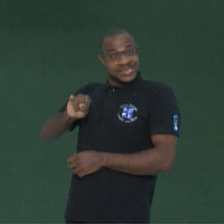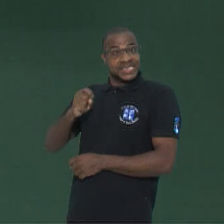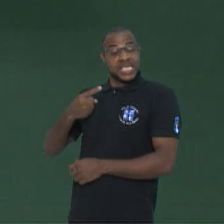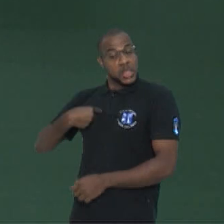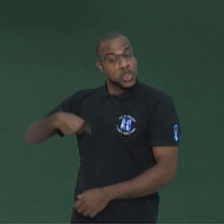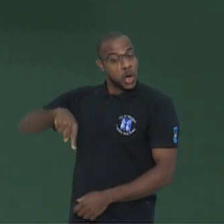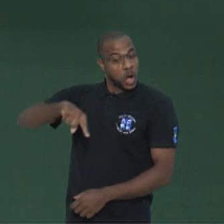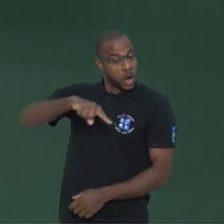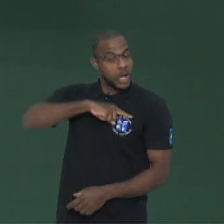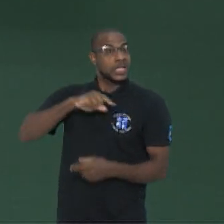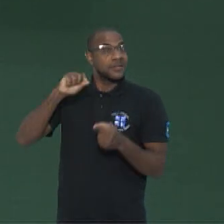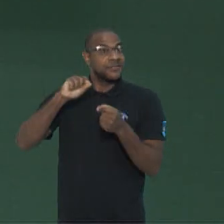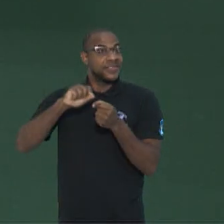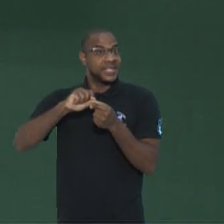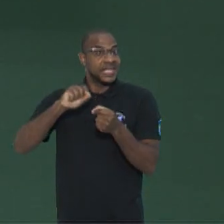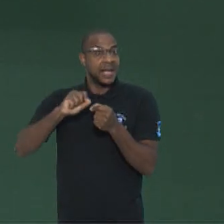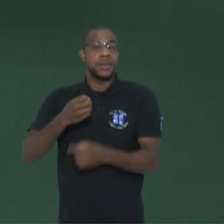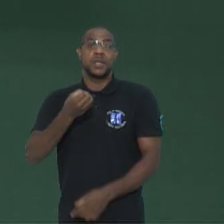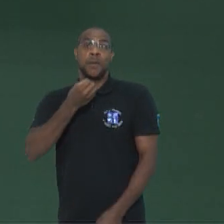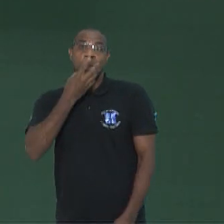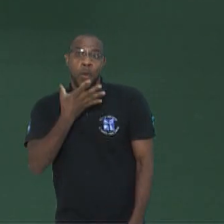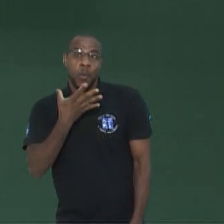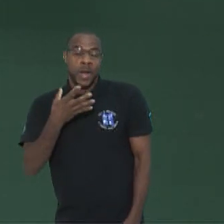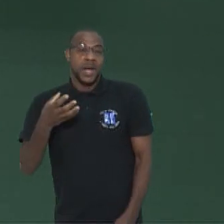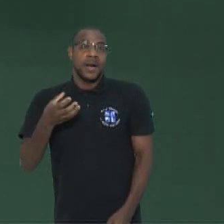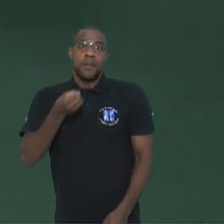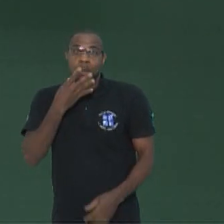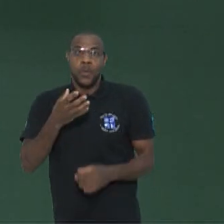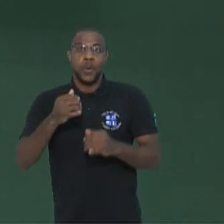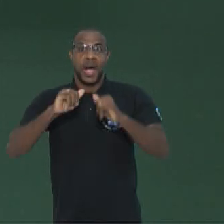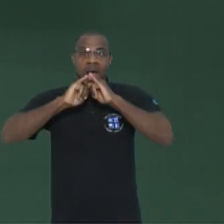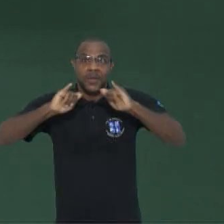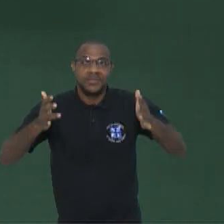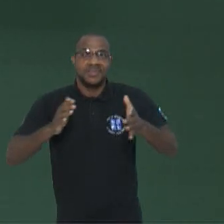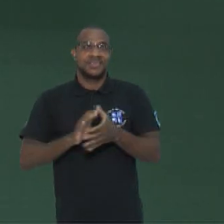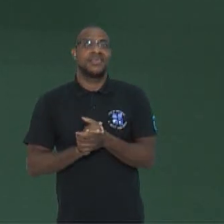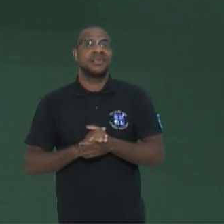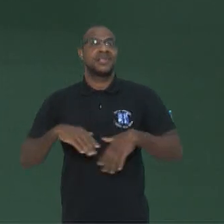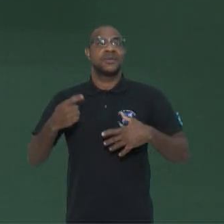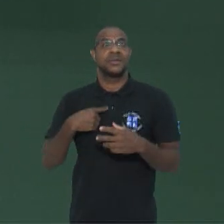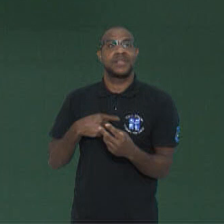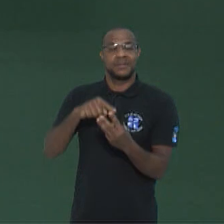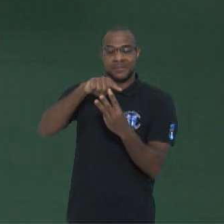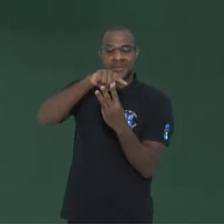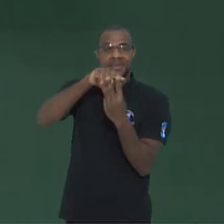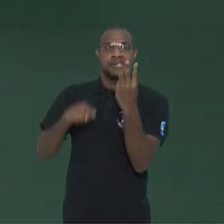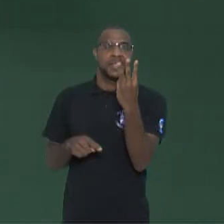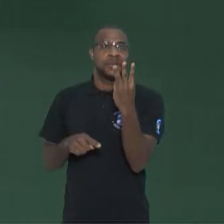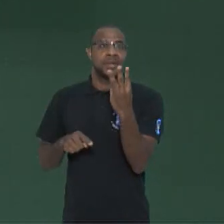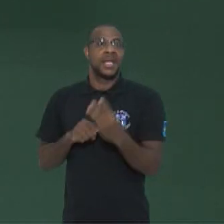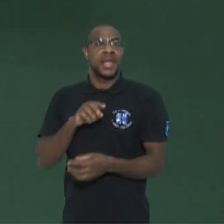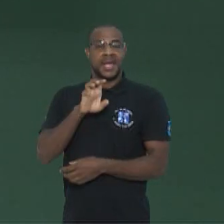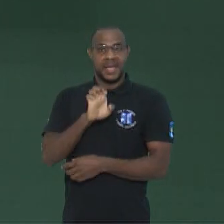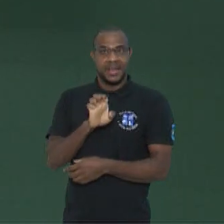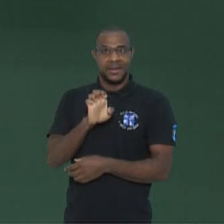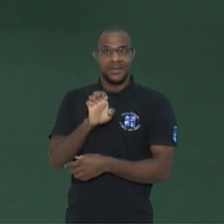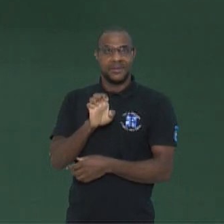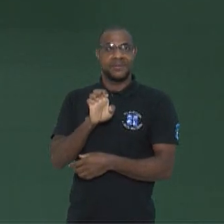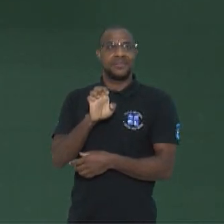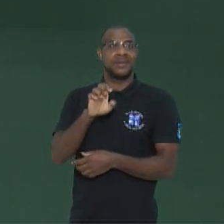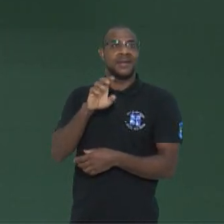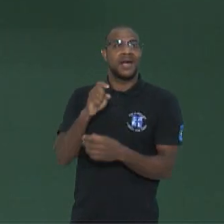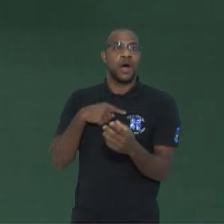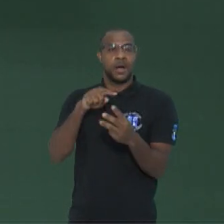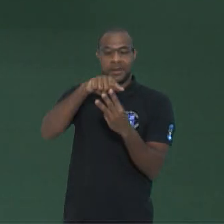as 3 pessoas do singular, né? Eu, tu e ele. E temos as 3 do plural, nós, vós e ele,